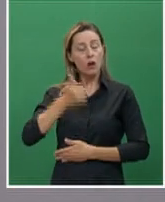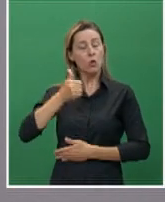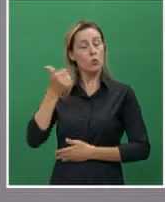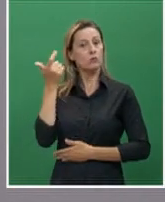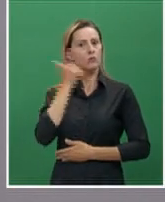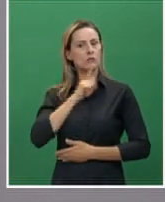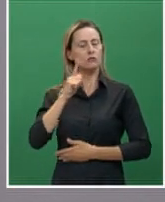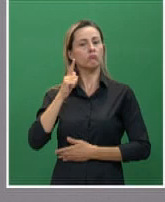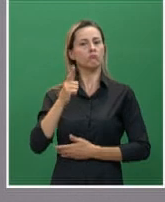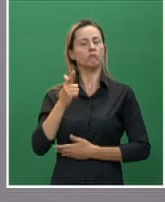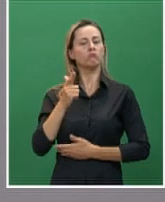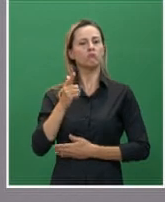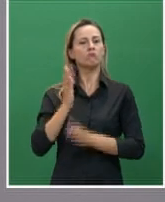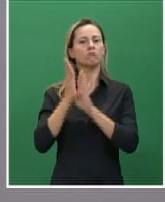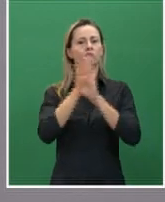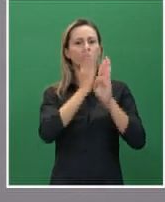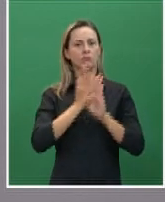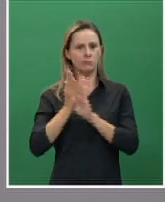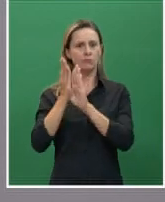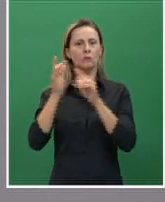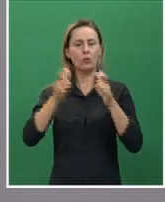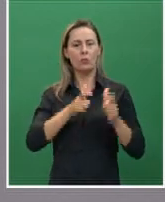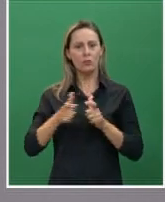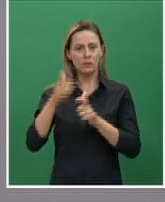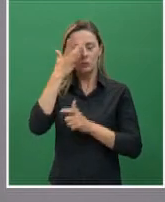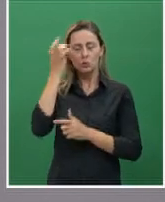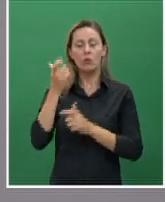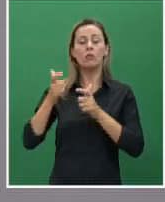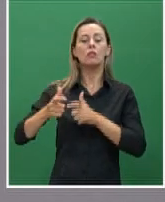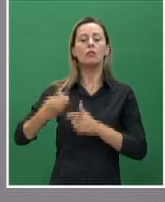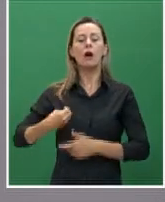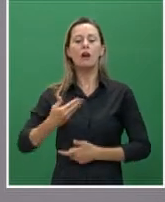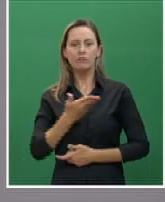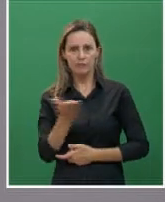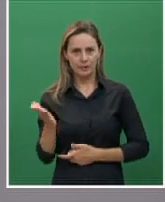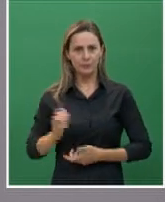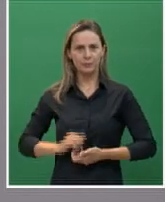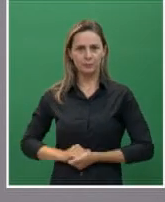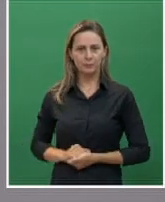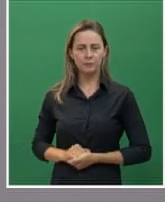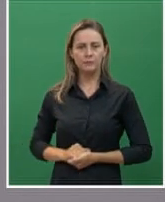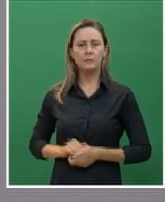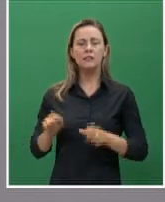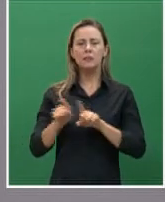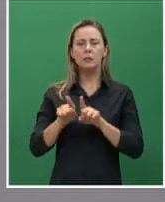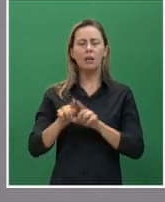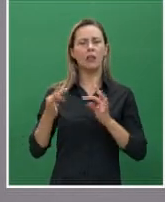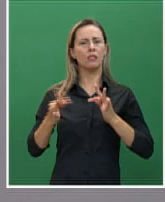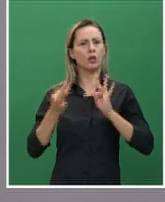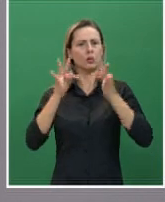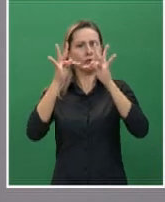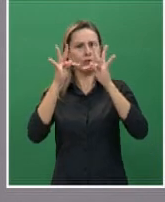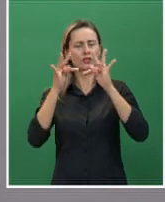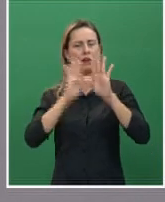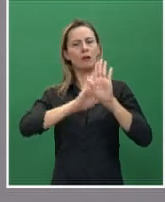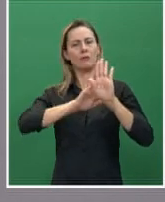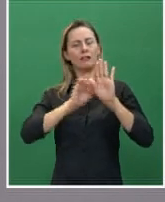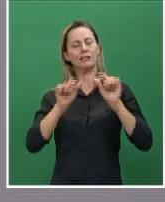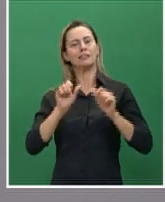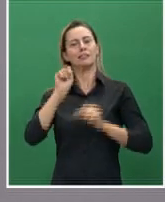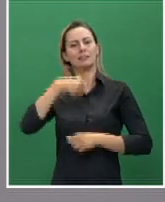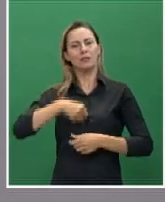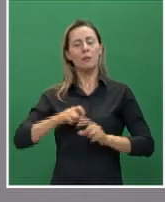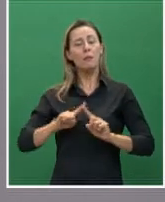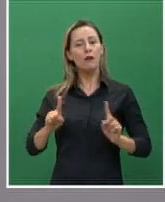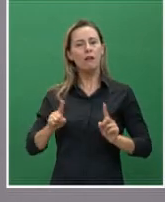conseguir inclusive identificar aonde aonde as pessoas tiveram um carro que é isso tudo é tem tudo a tecnologia por trás mas é